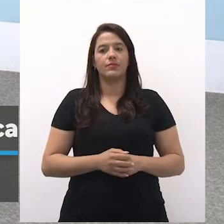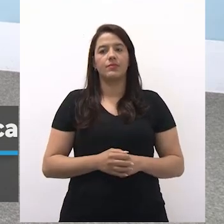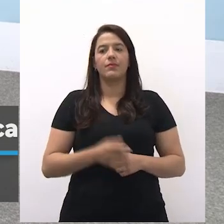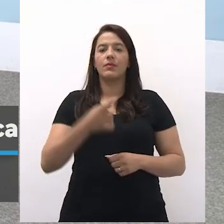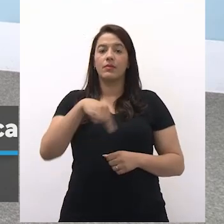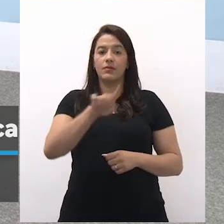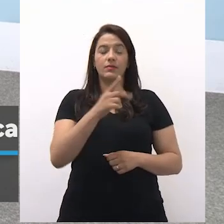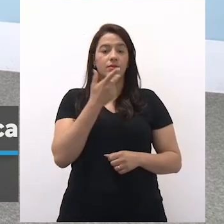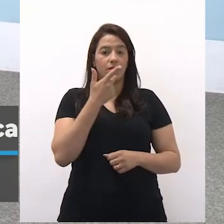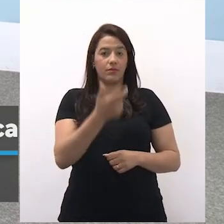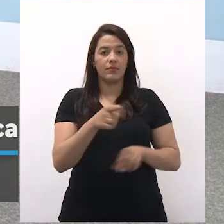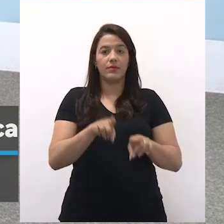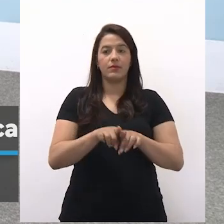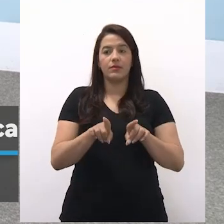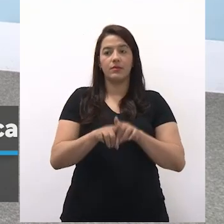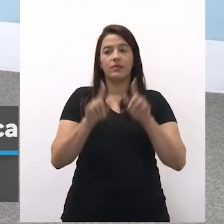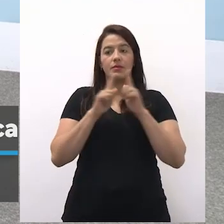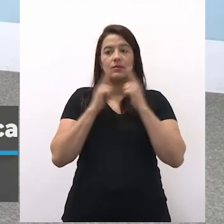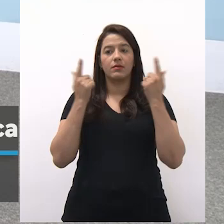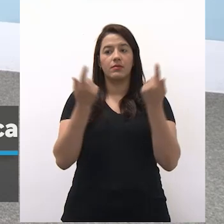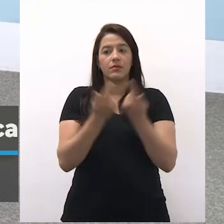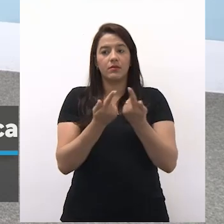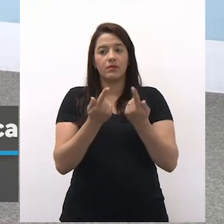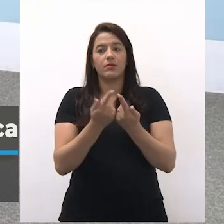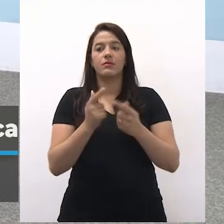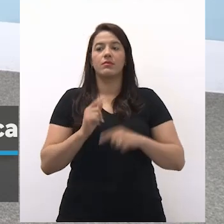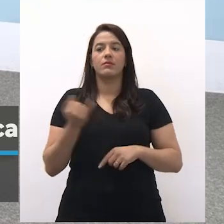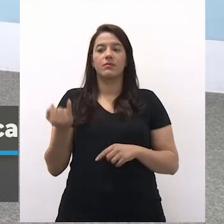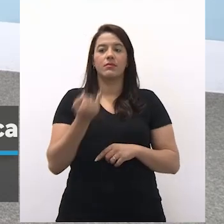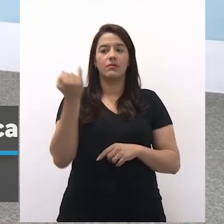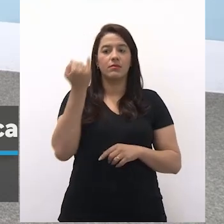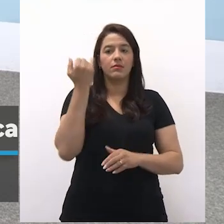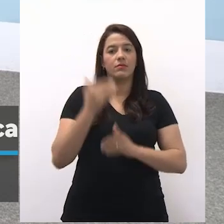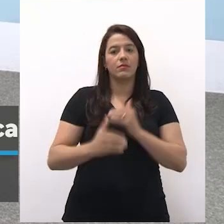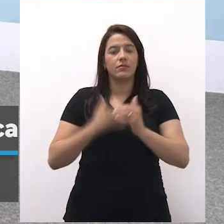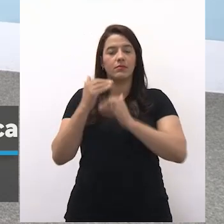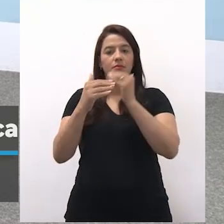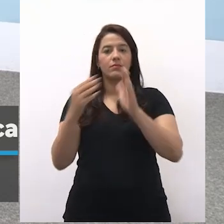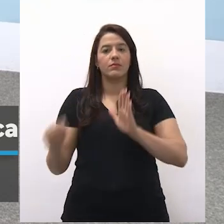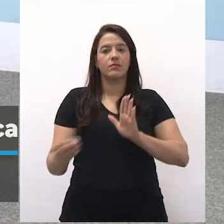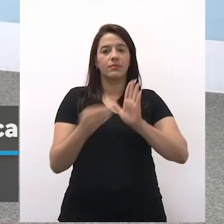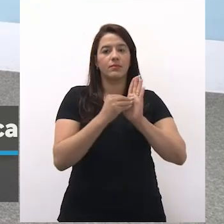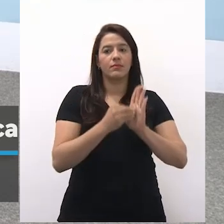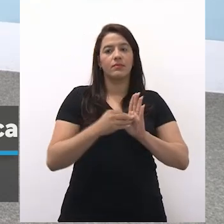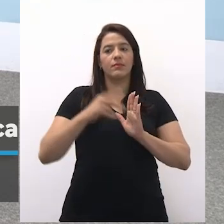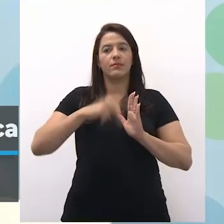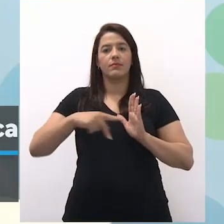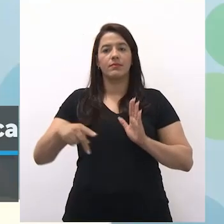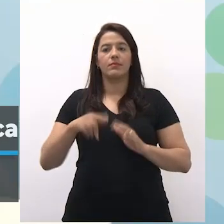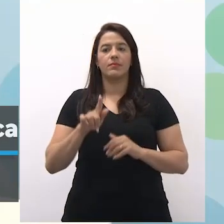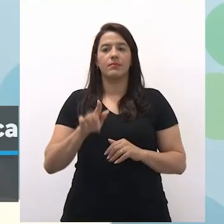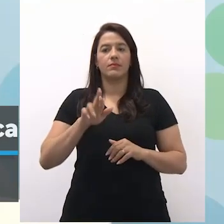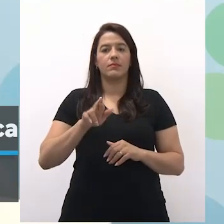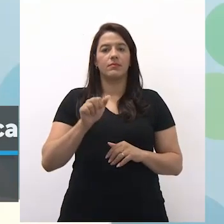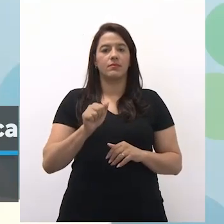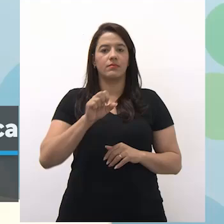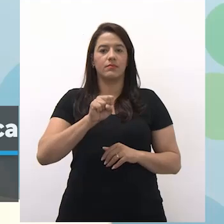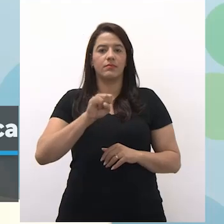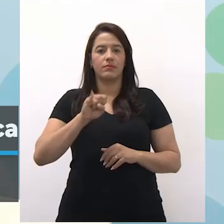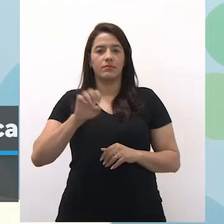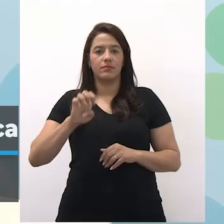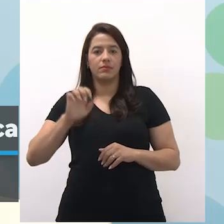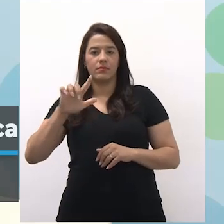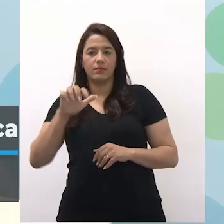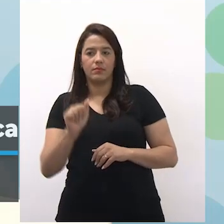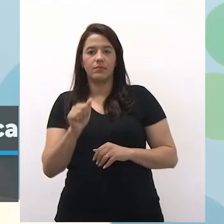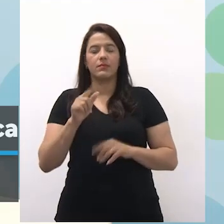né, Vanderlei, a questão do Grêmio é importante também nesse processo, né? Sim, sim. Até um professor colocou aqui, a professora Graziella comentou que o